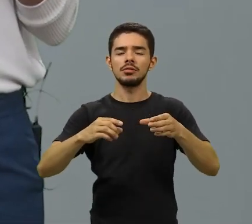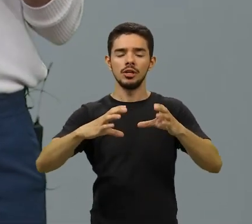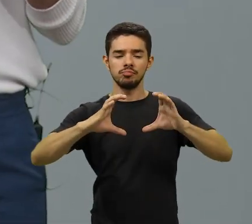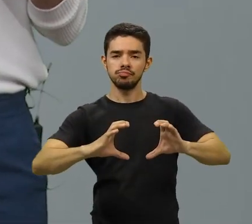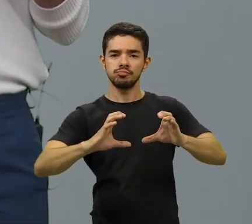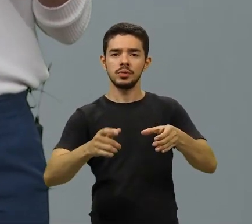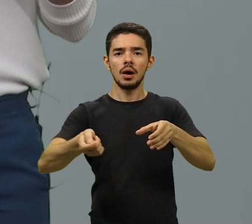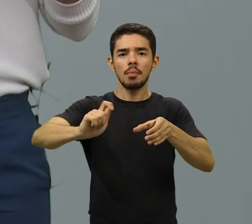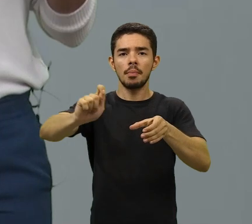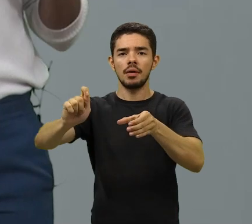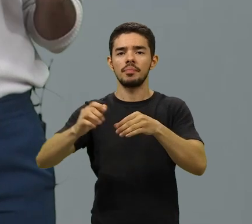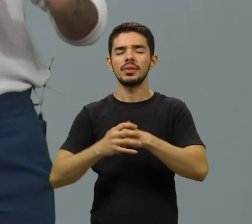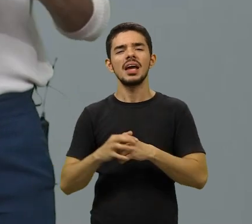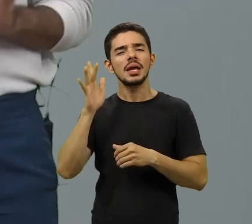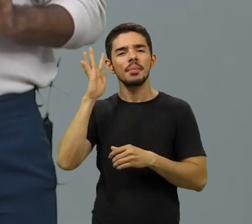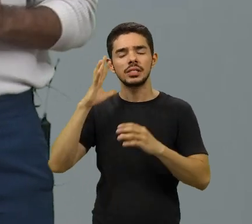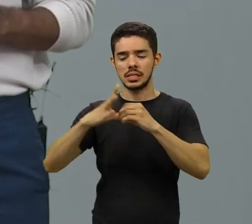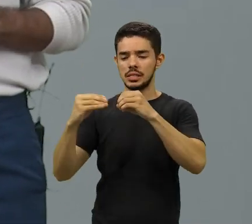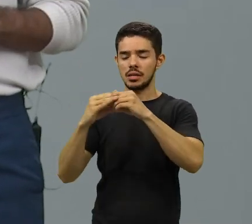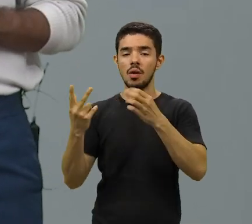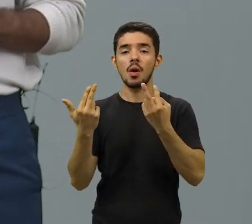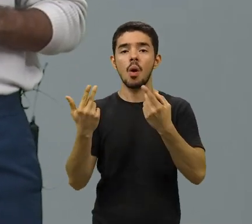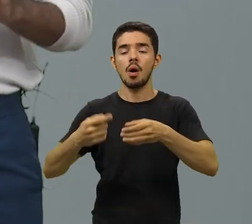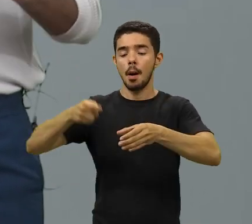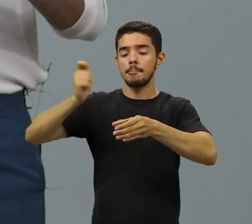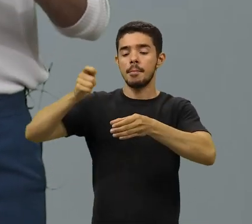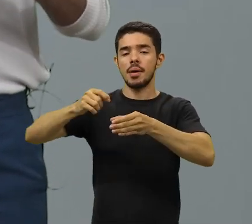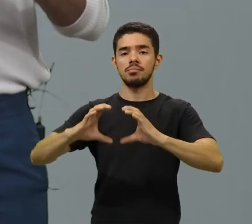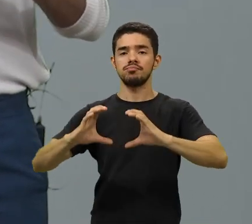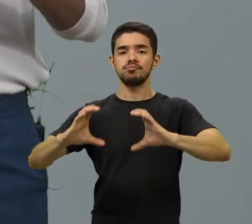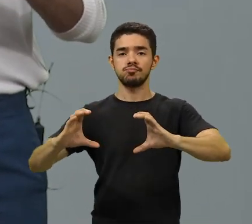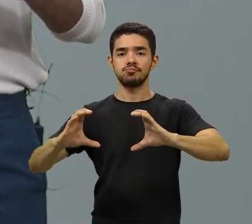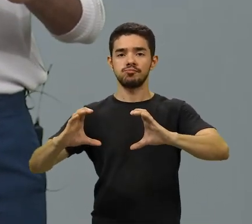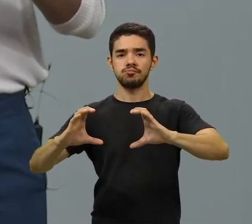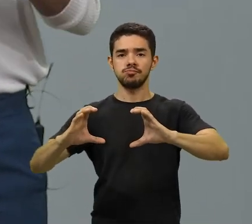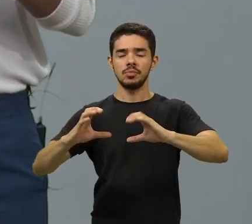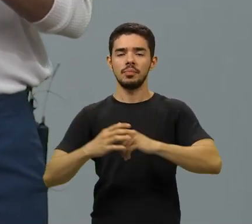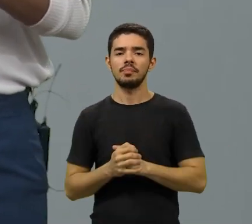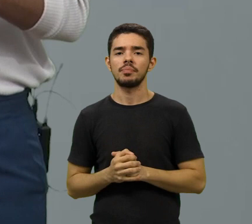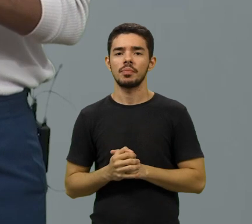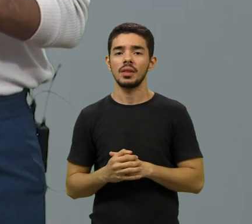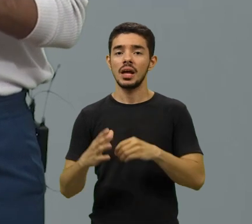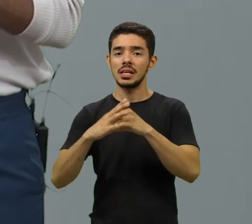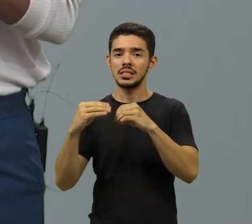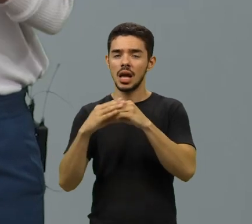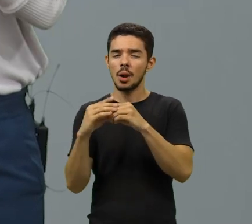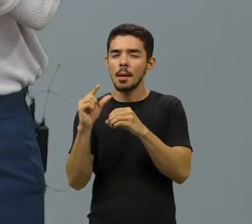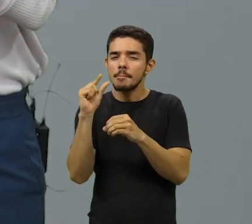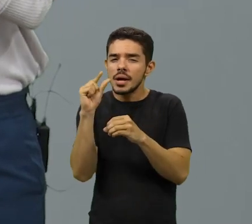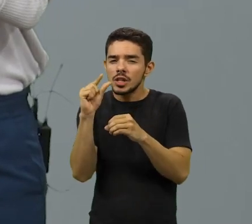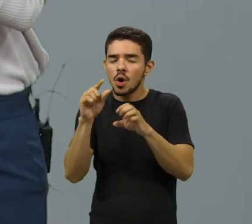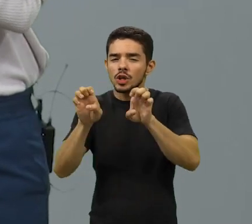a célula é como se fosse o tijolo da sua casa, certo? Ela é uma estrutura, é a menor estrutura